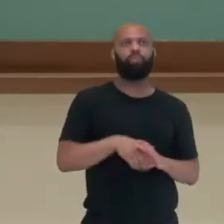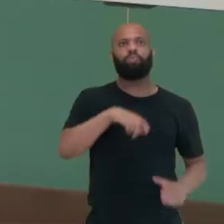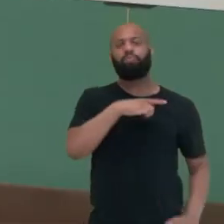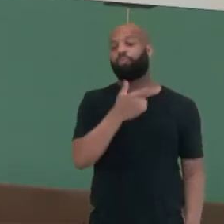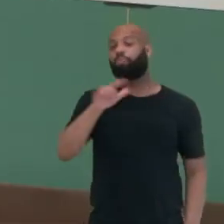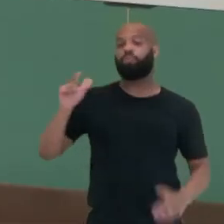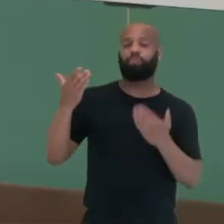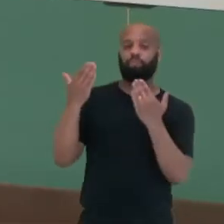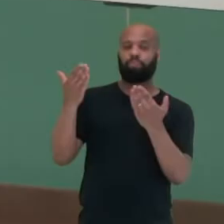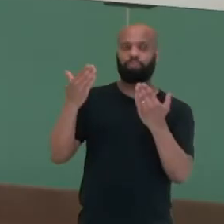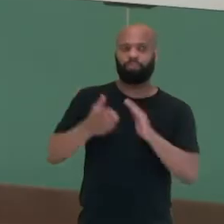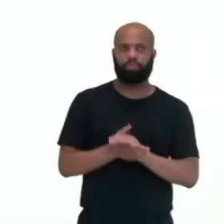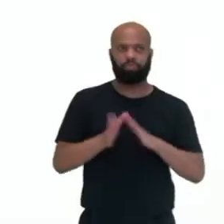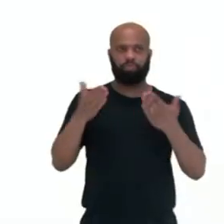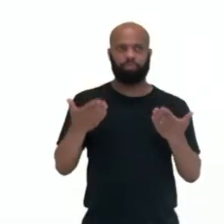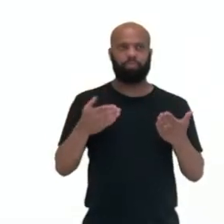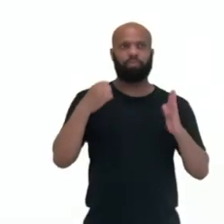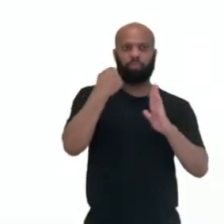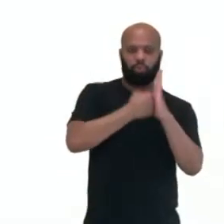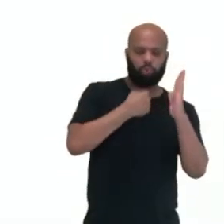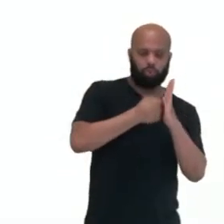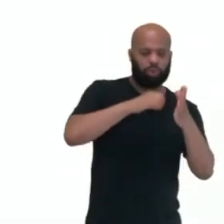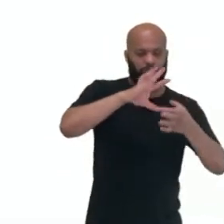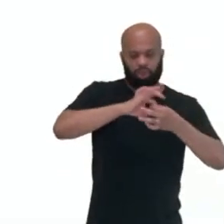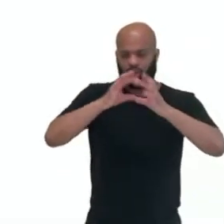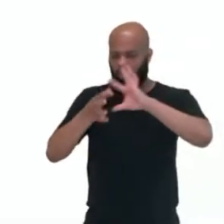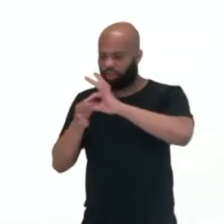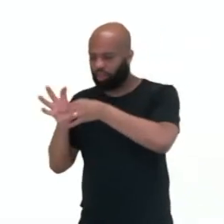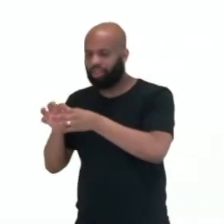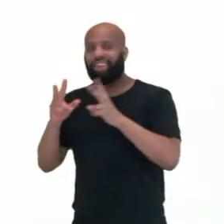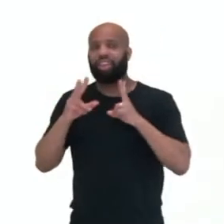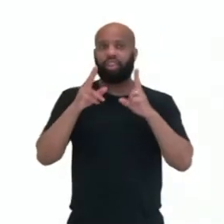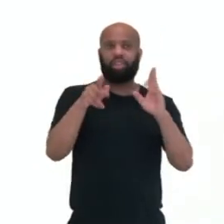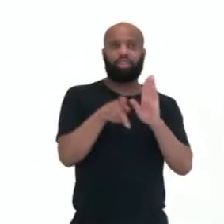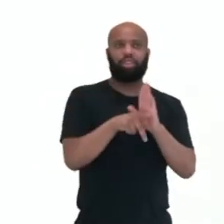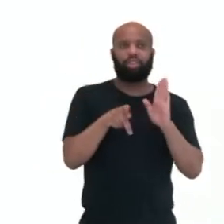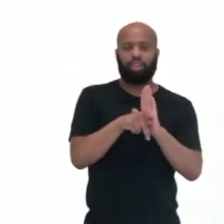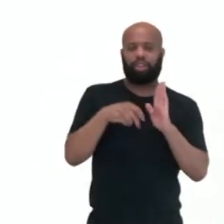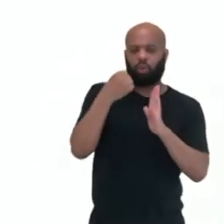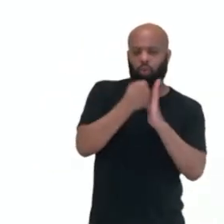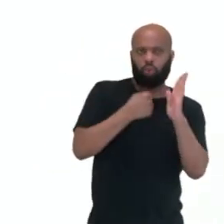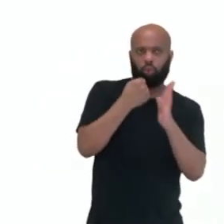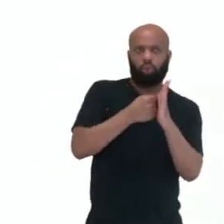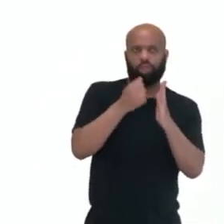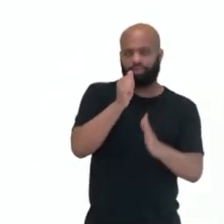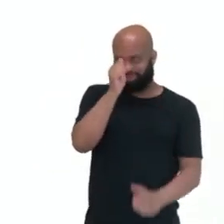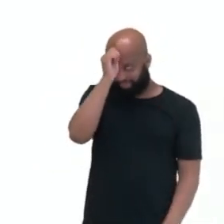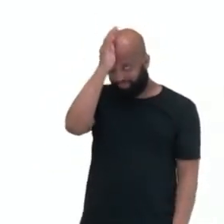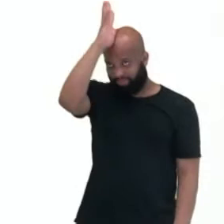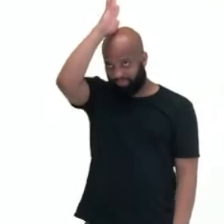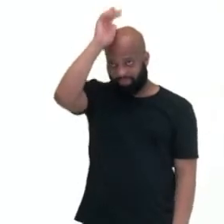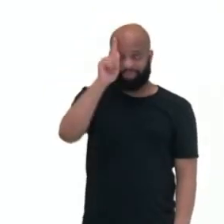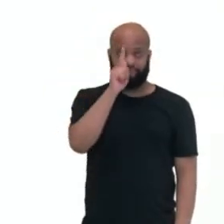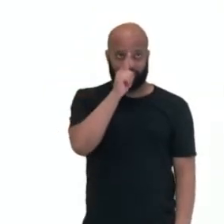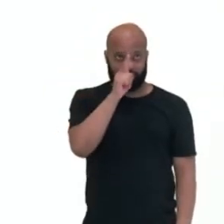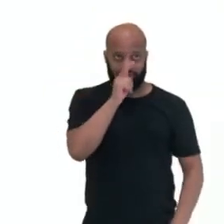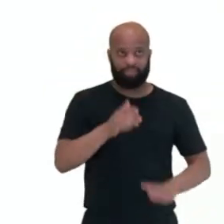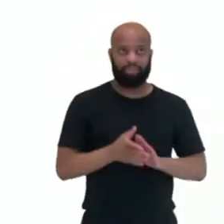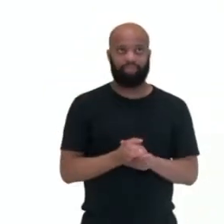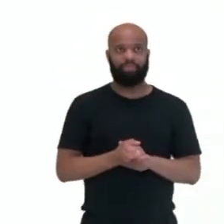umas dúvidas para a gente tirar. Luta olímpica é o mesmo que luta greco-romana? Então, vamos